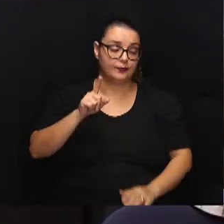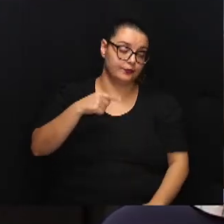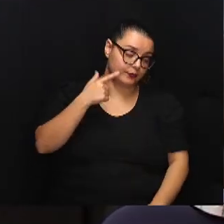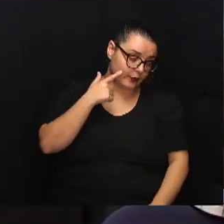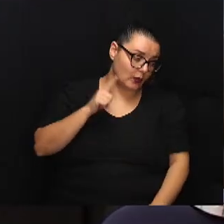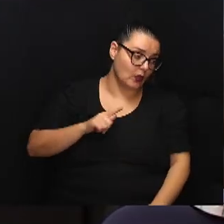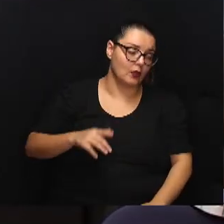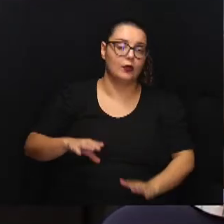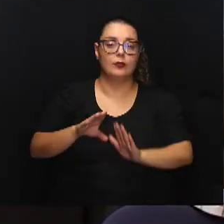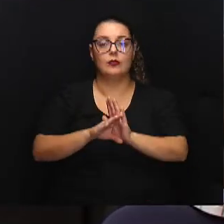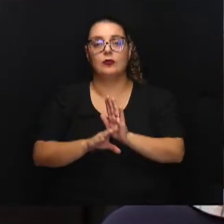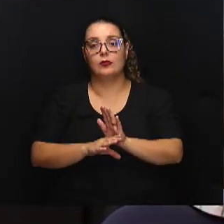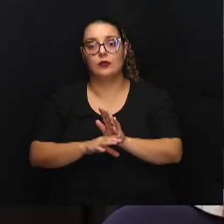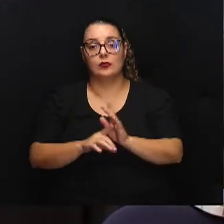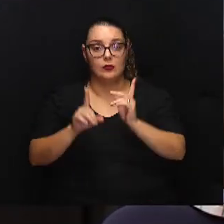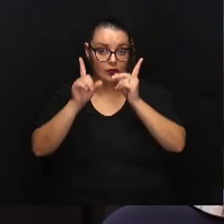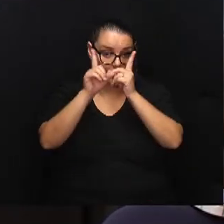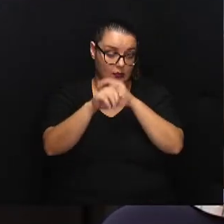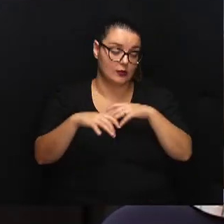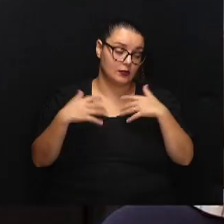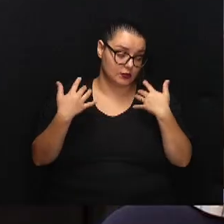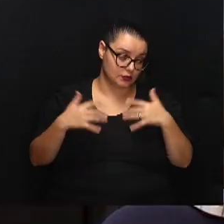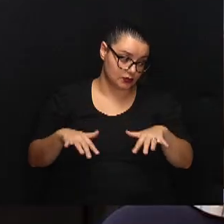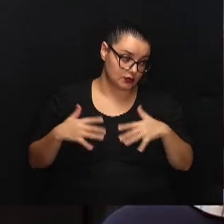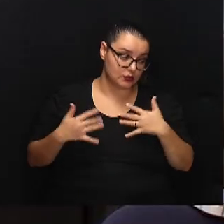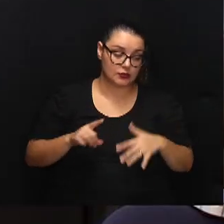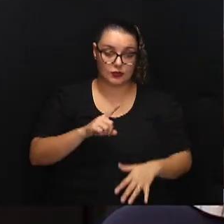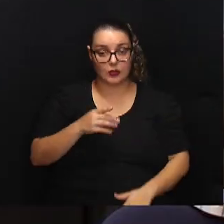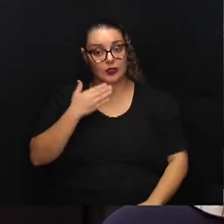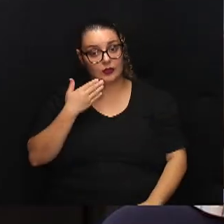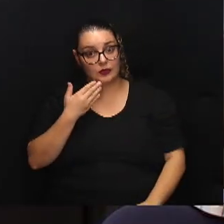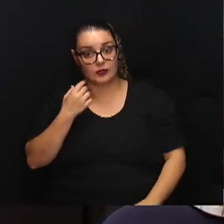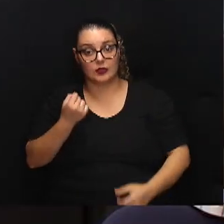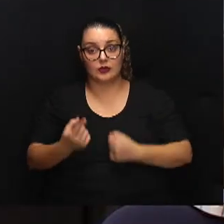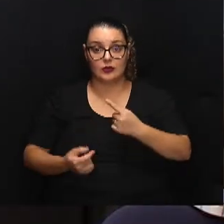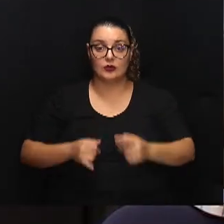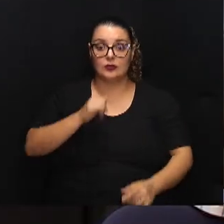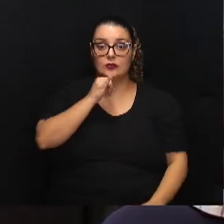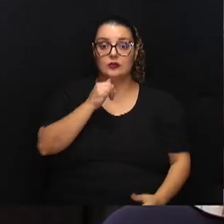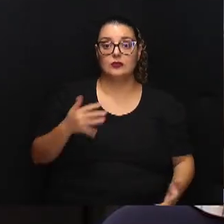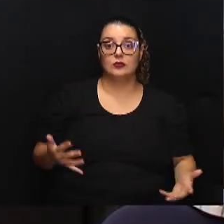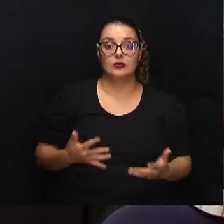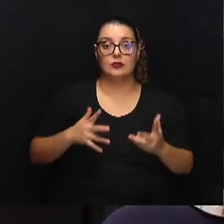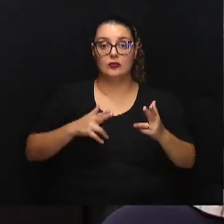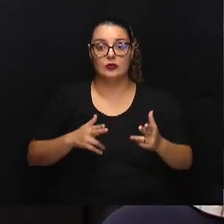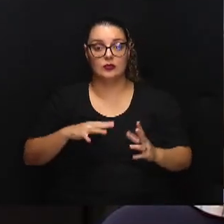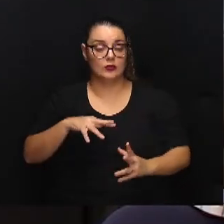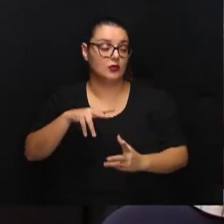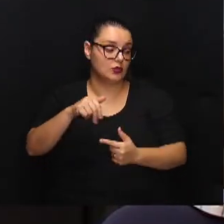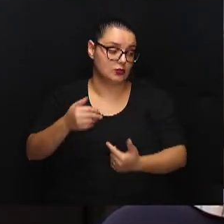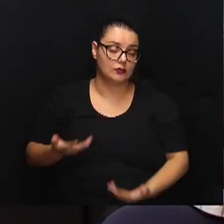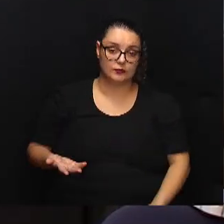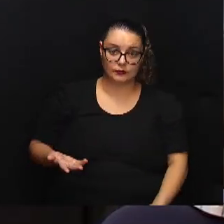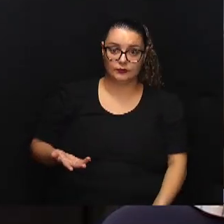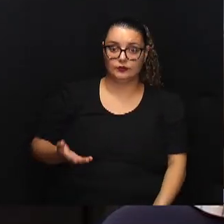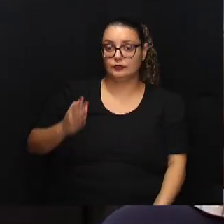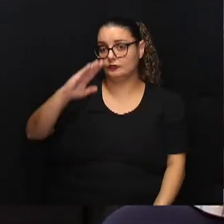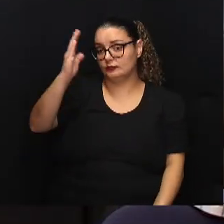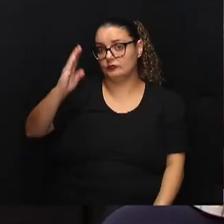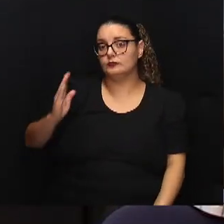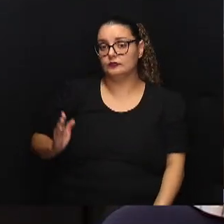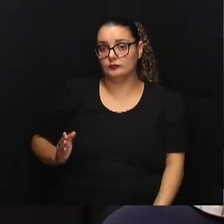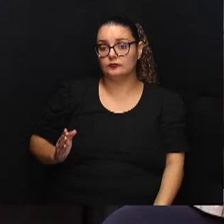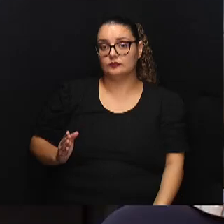programa que é complexo, né? Ele citou alguns exemplos de iniciativas como essa no mundo e no Brasil